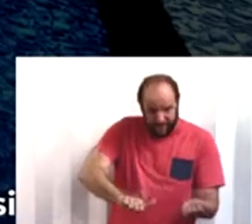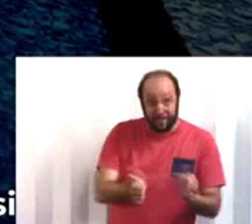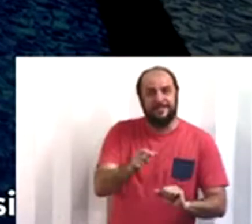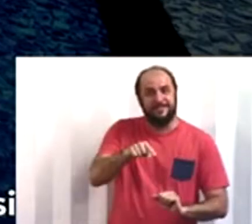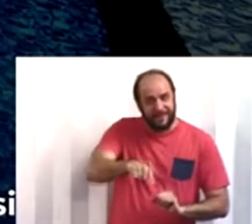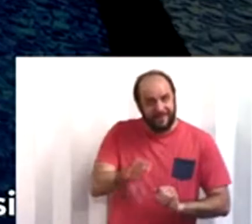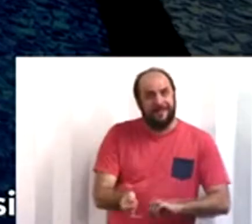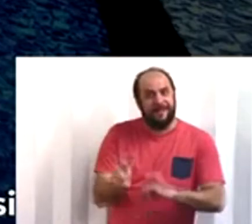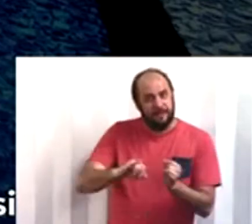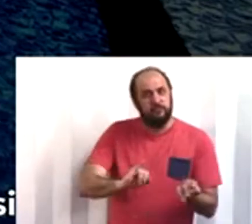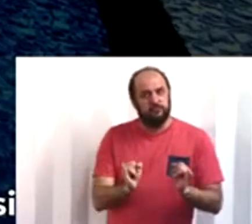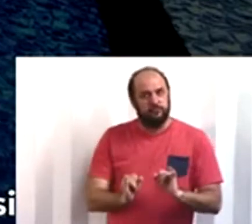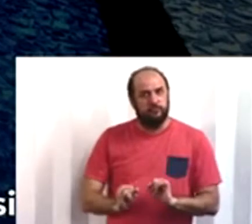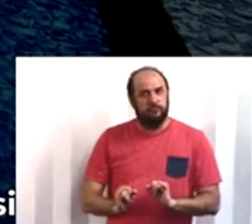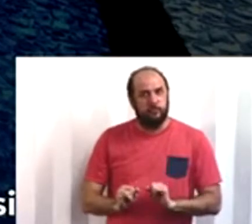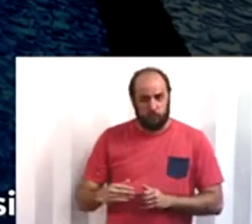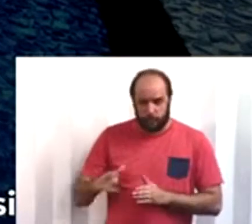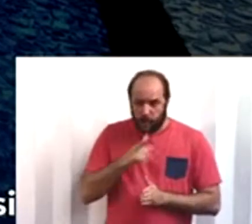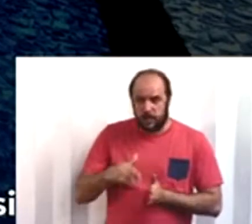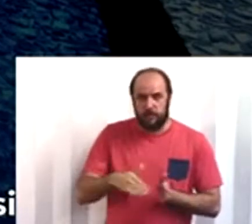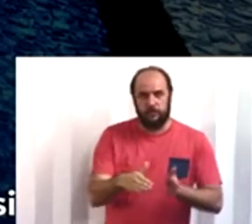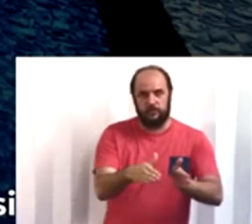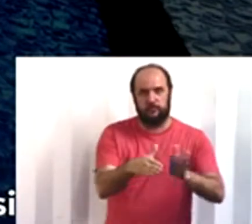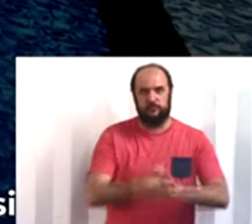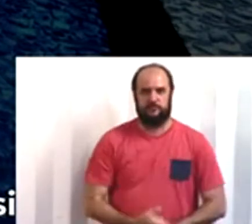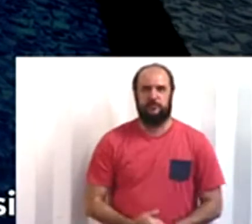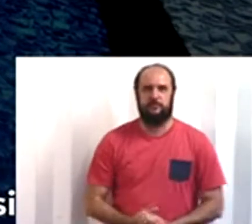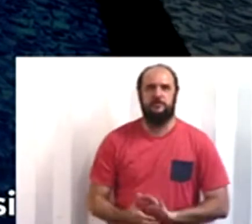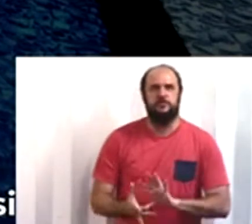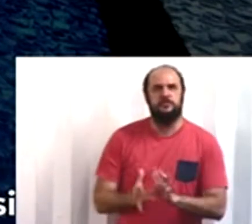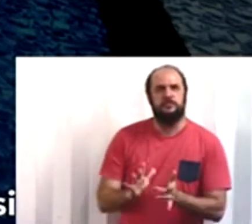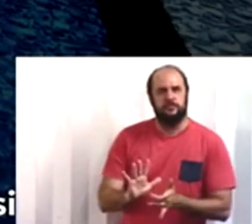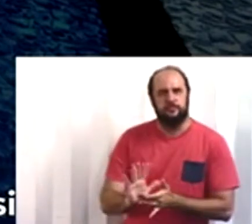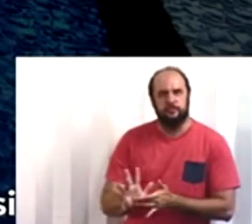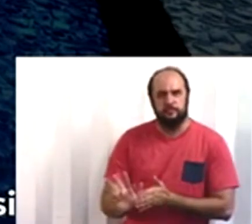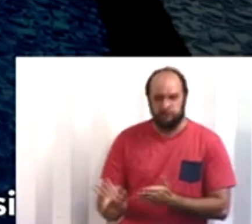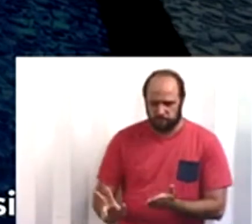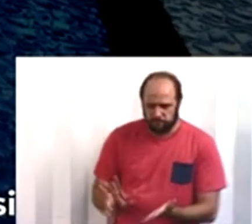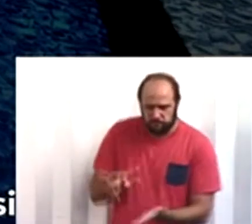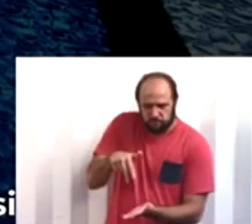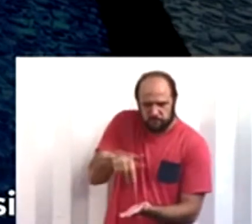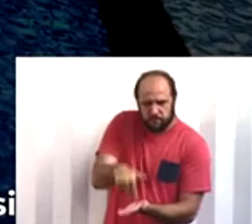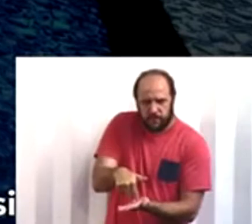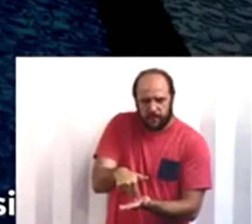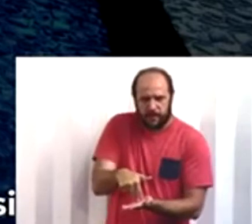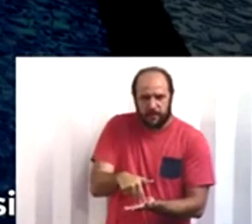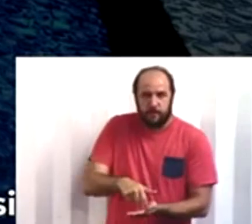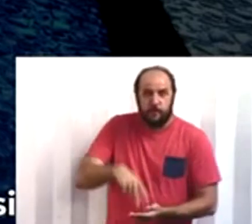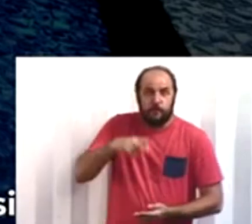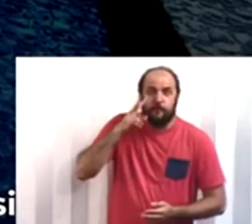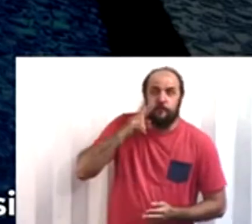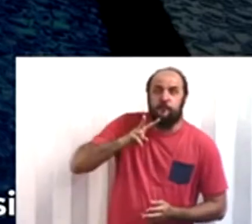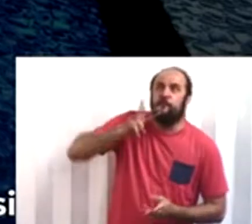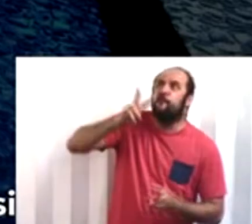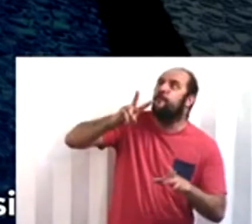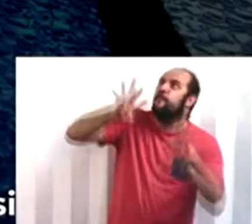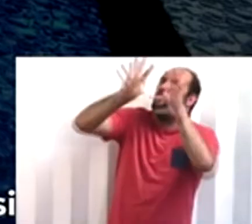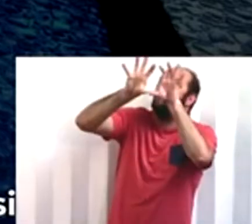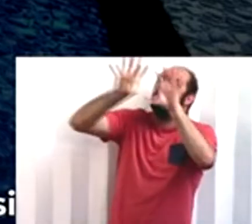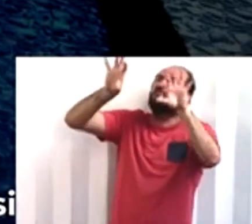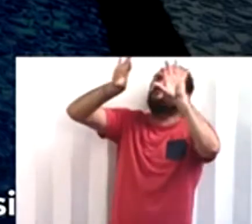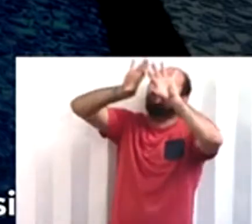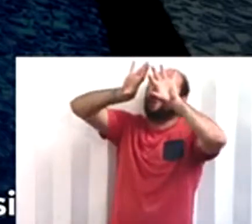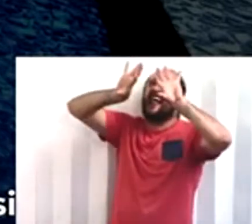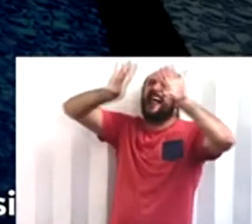no Rio Jordão. Logo ao sair da água, viu os céus rasgarem-se, e o